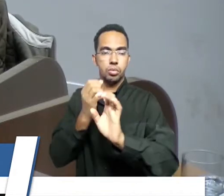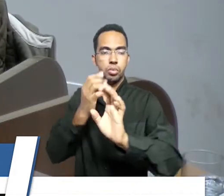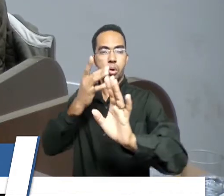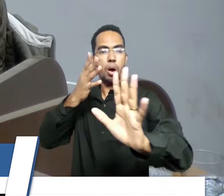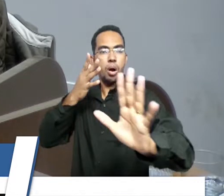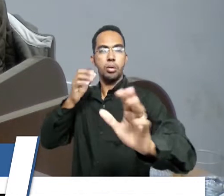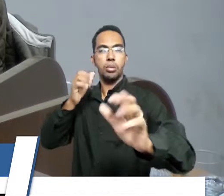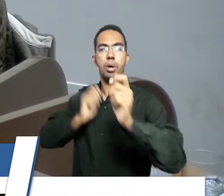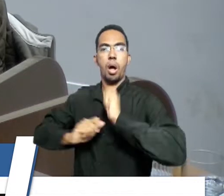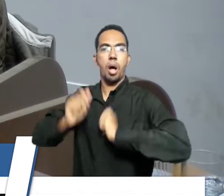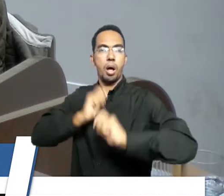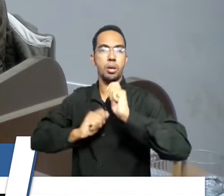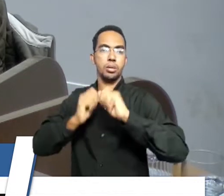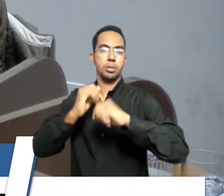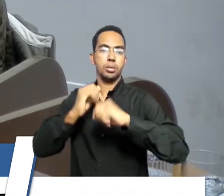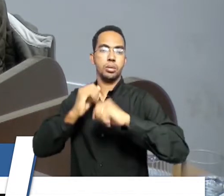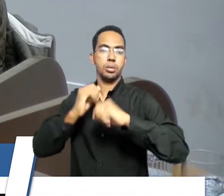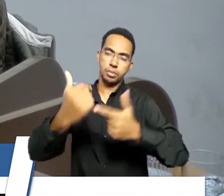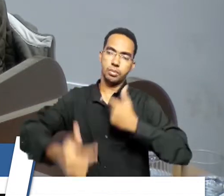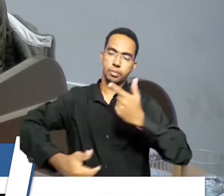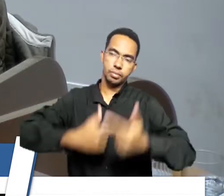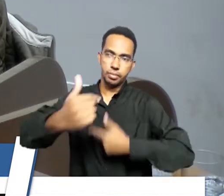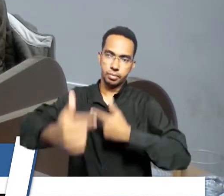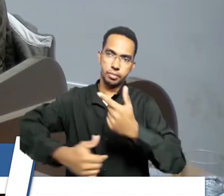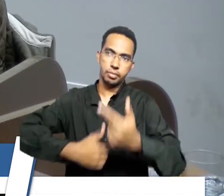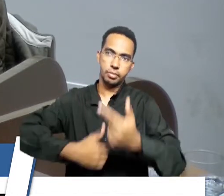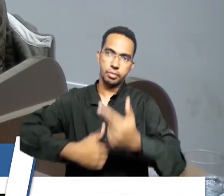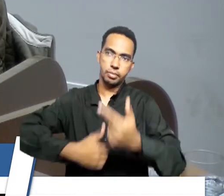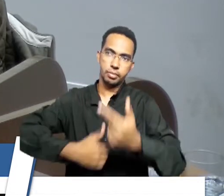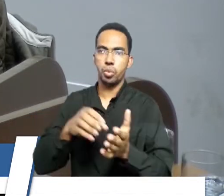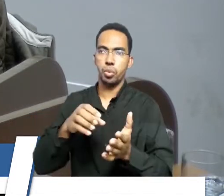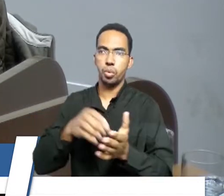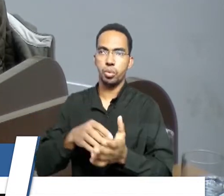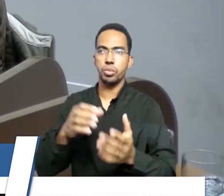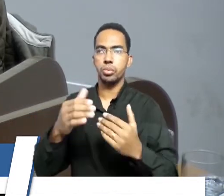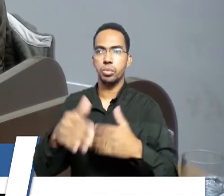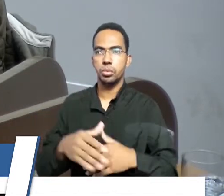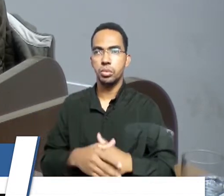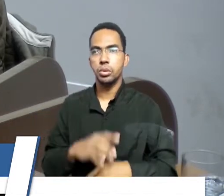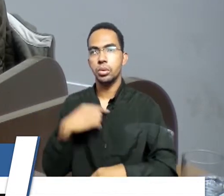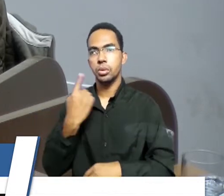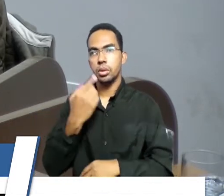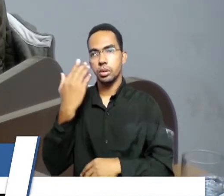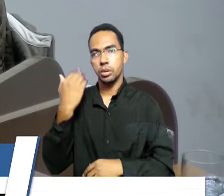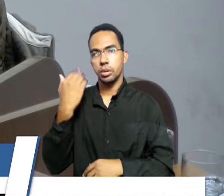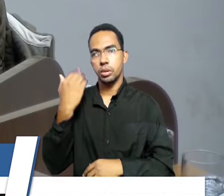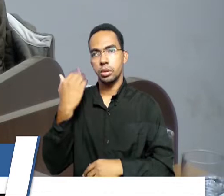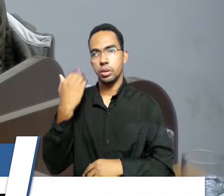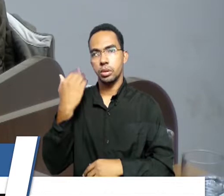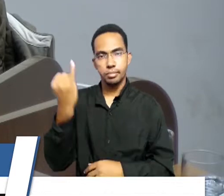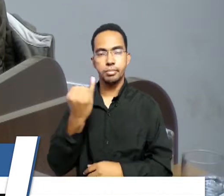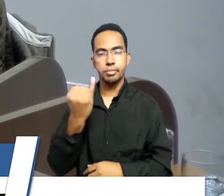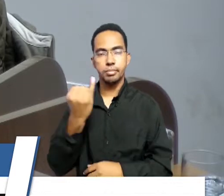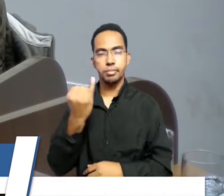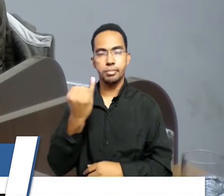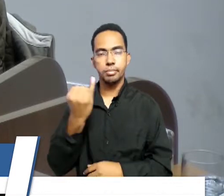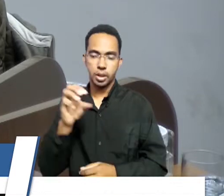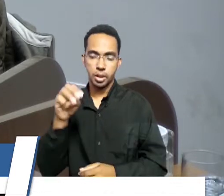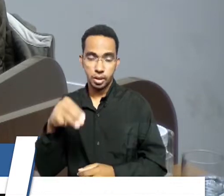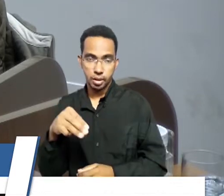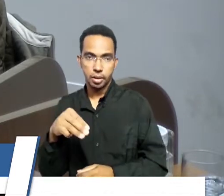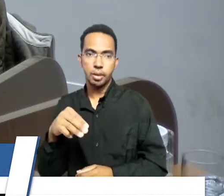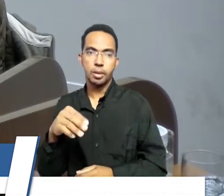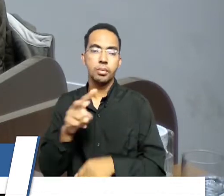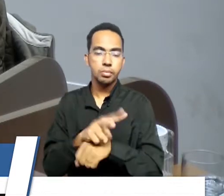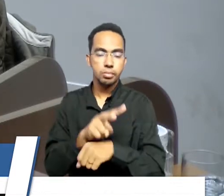chamados para esse concurso. Todos nós sabemos da importância da Guarda Municipal, dessa ronda, dessa